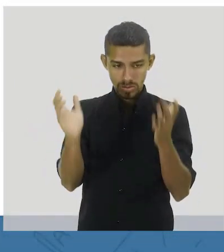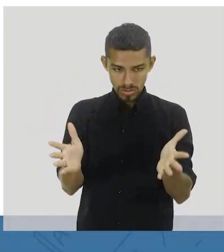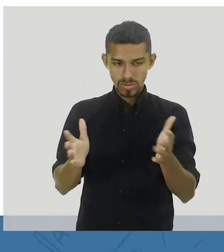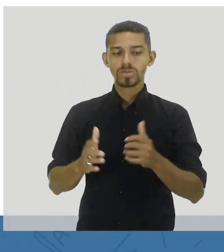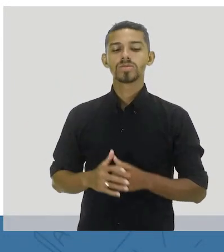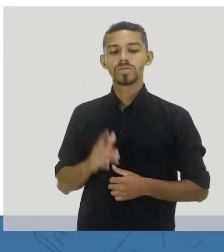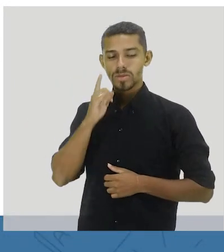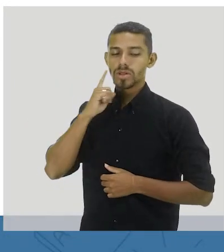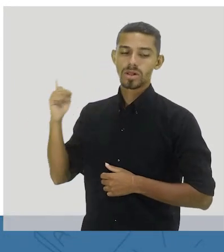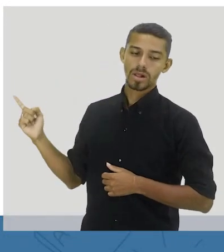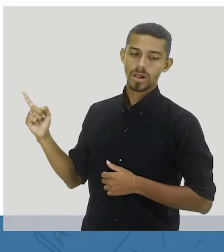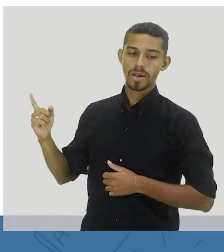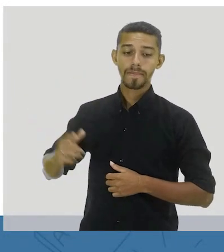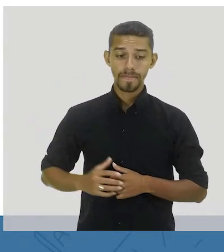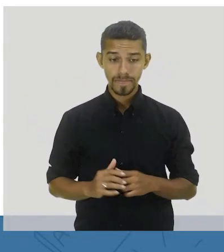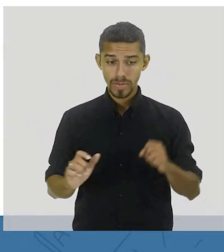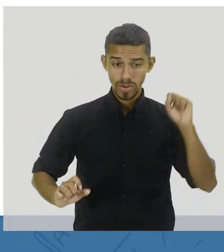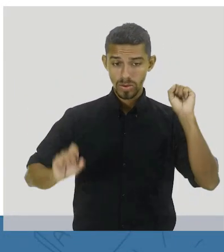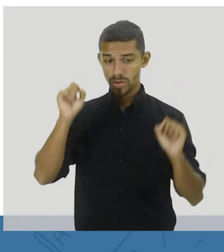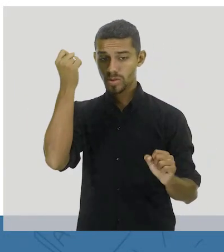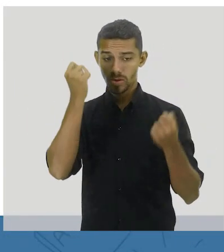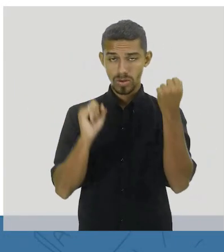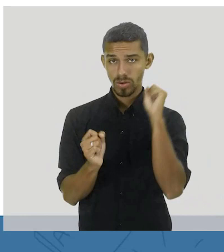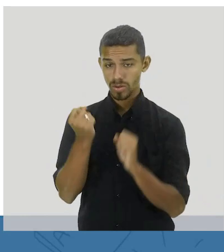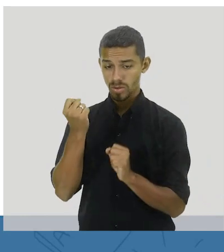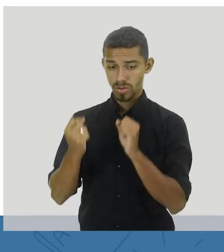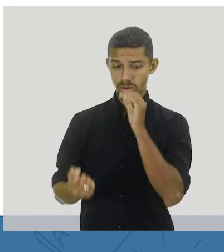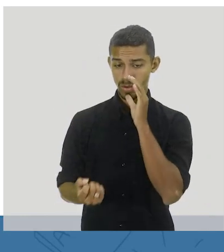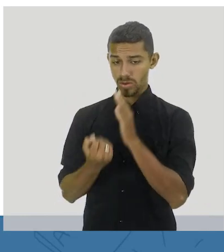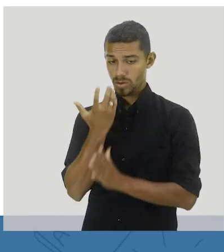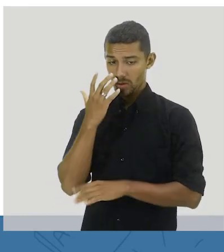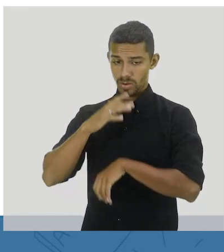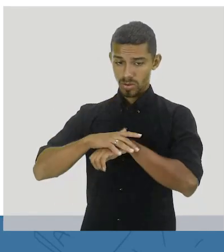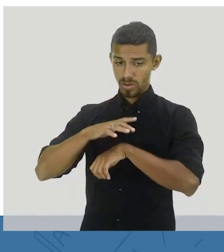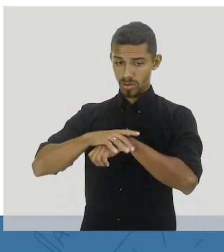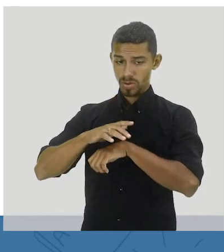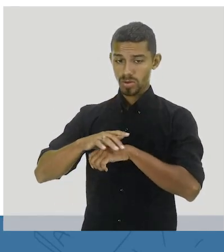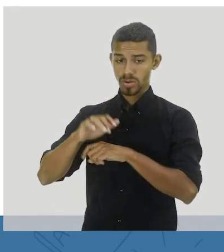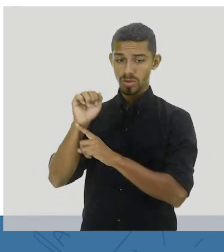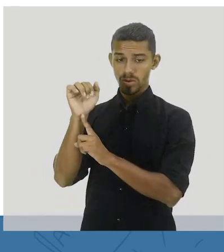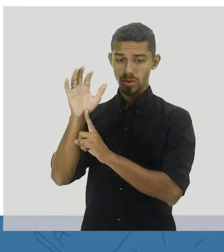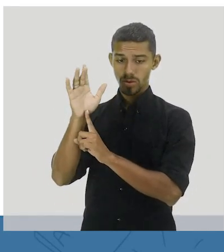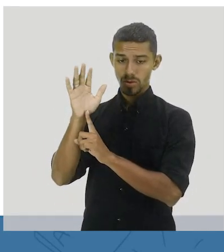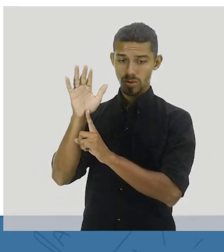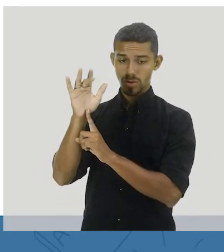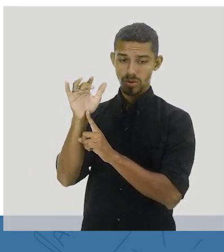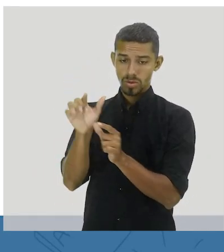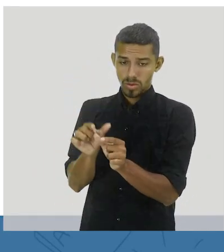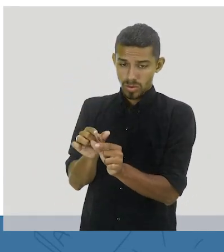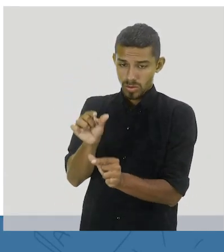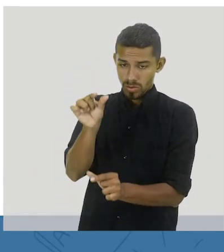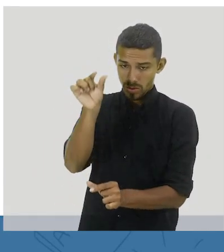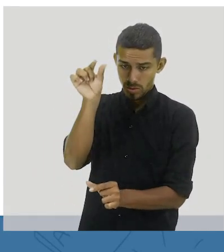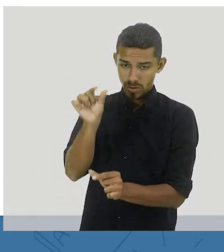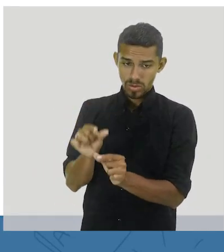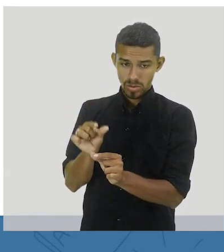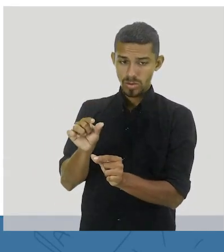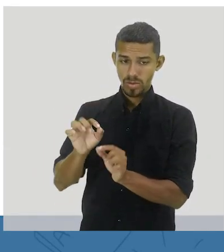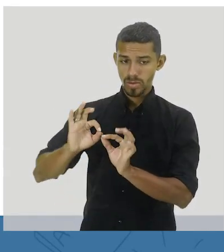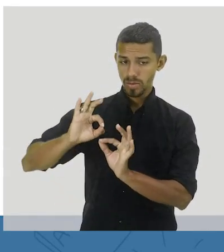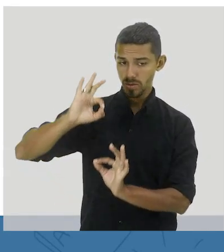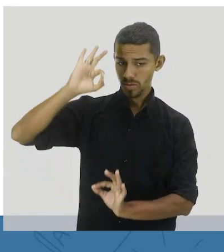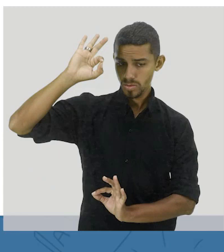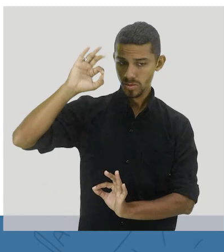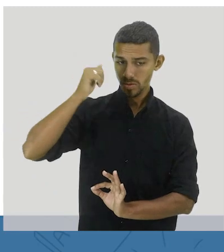Uma fábrica produz velas de parafina em forma de pirâmide quadrangular, com 19 centímetros de